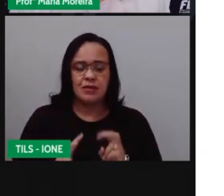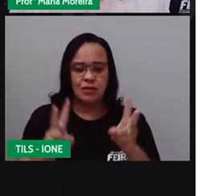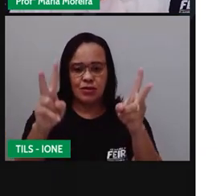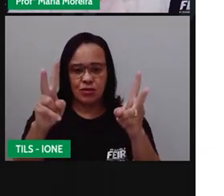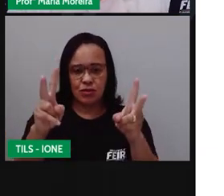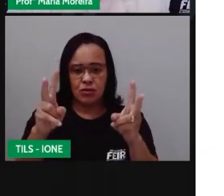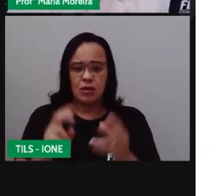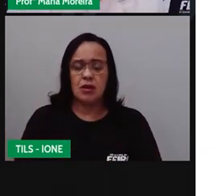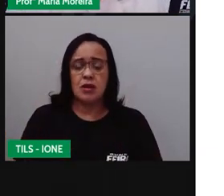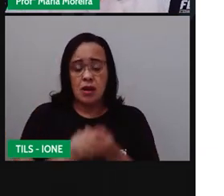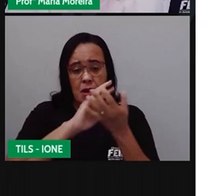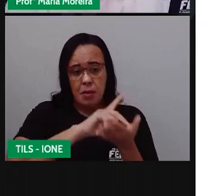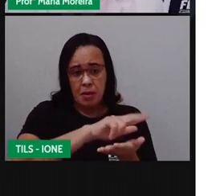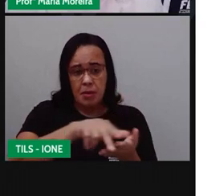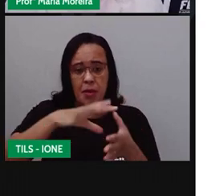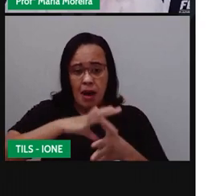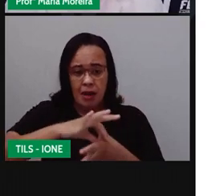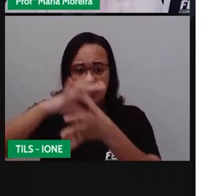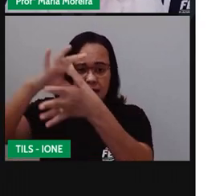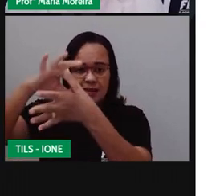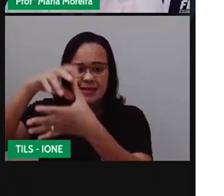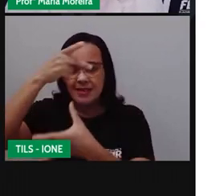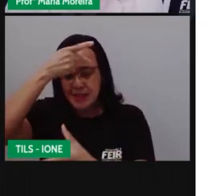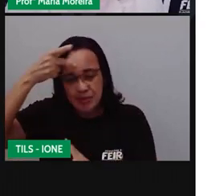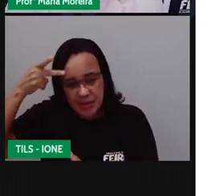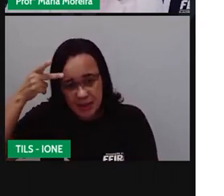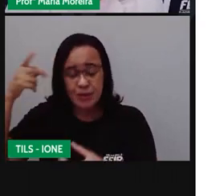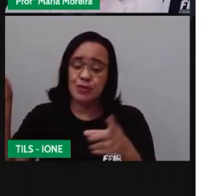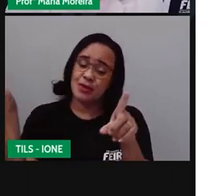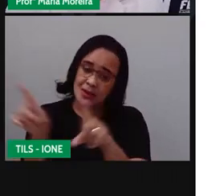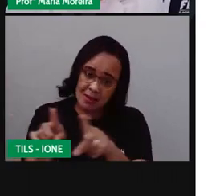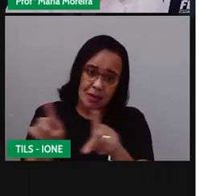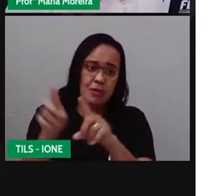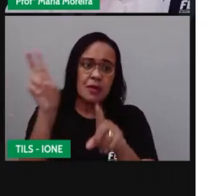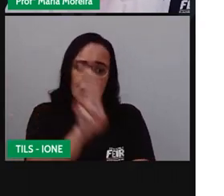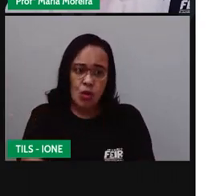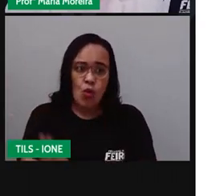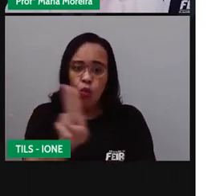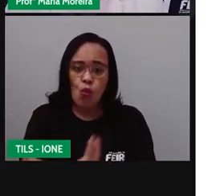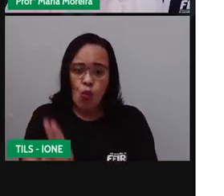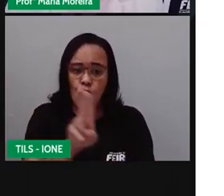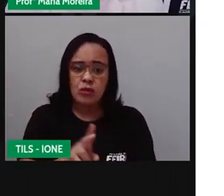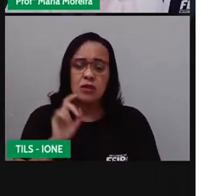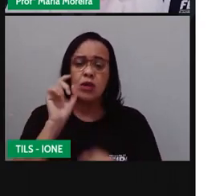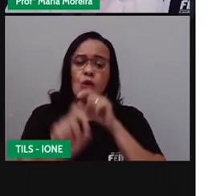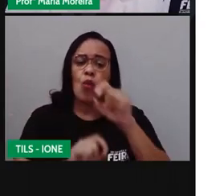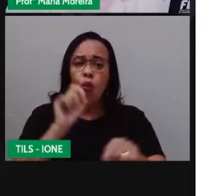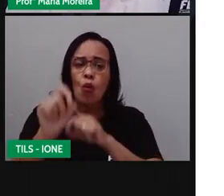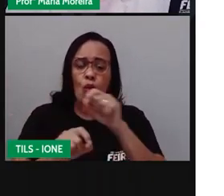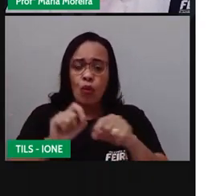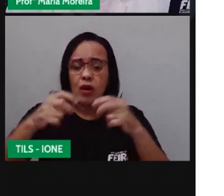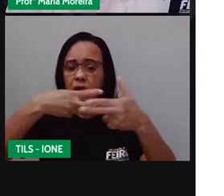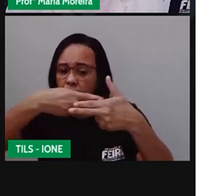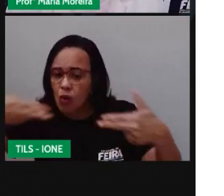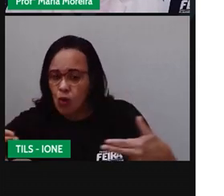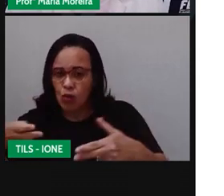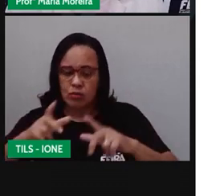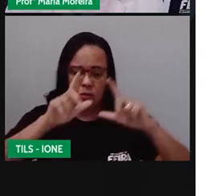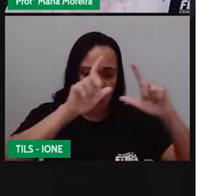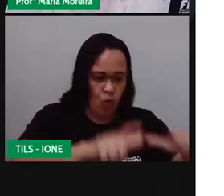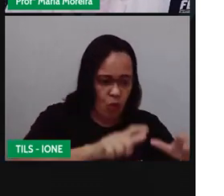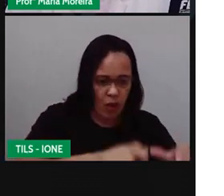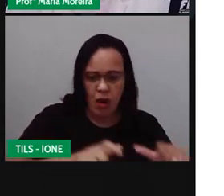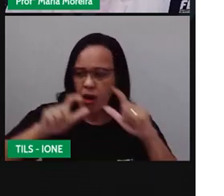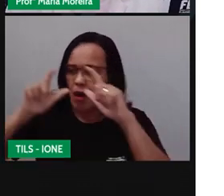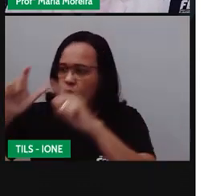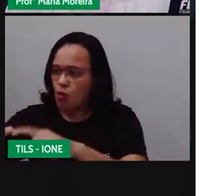Além de transportar as pessoas, os meios de transporte também são utilizados, né, para levar os produtos de um lugar a outro, através de